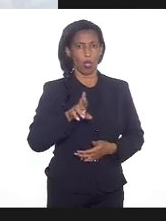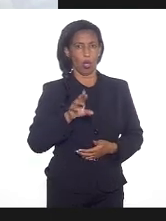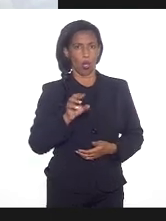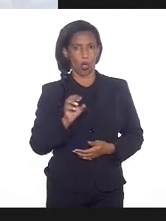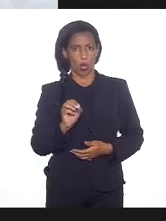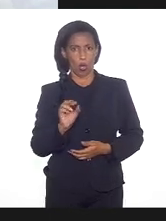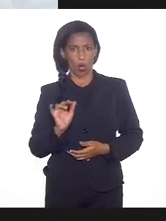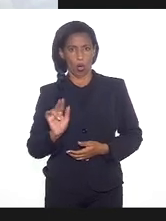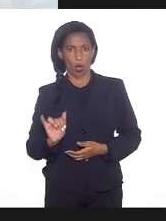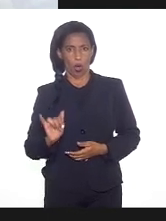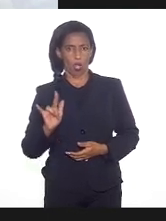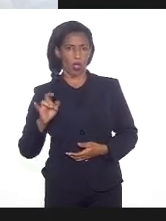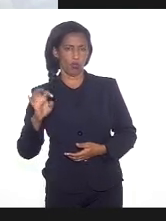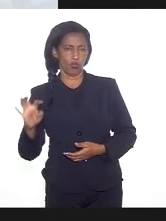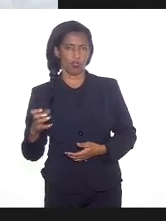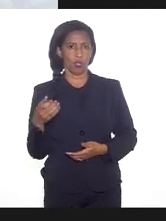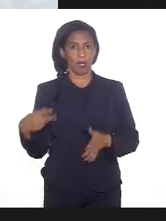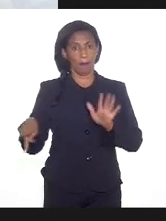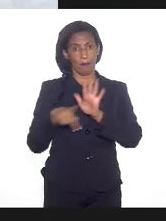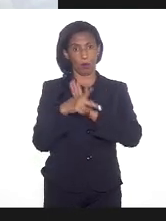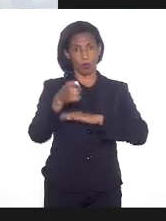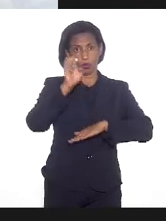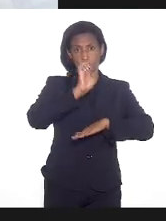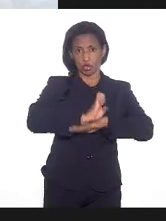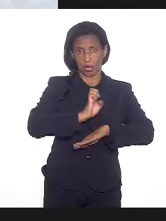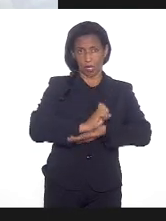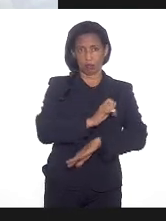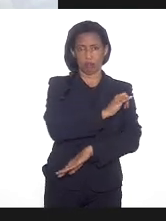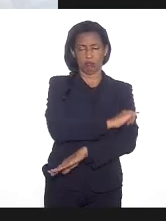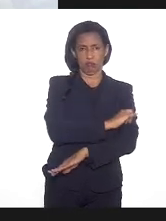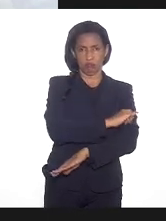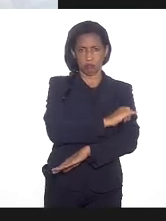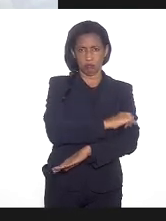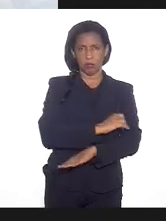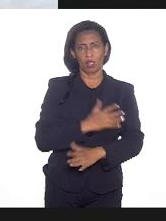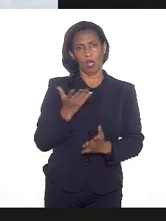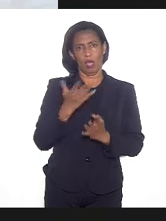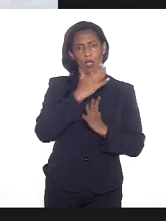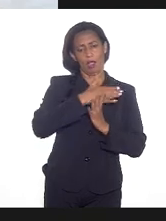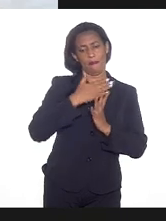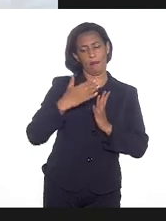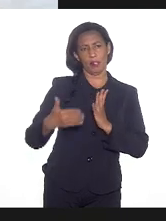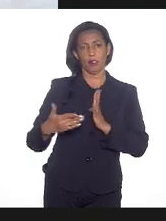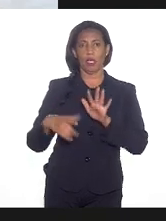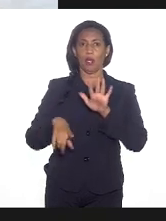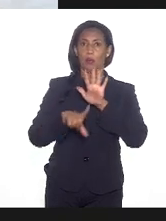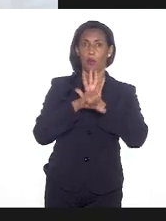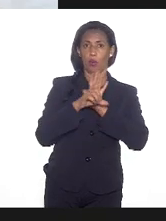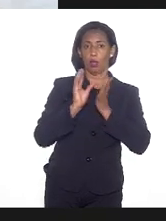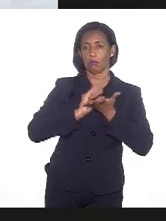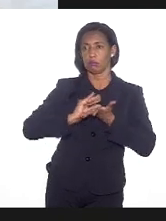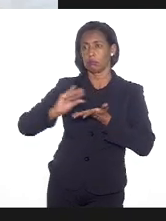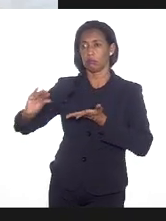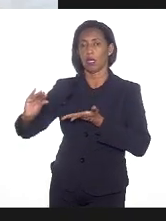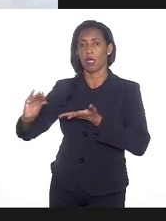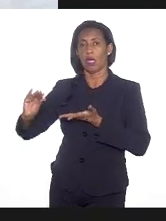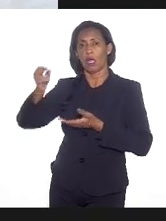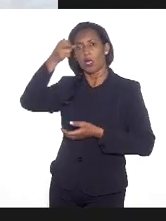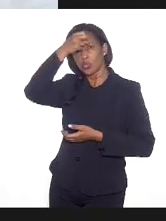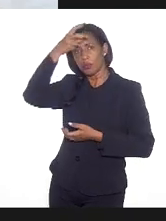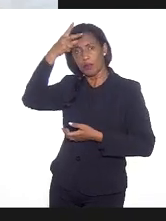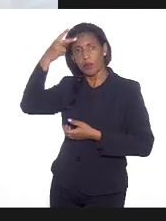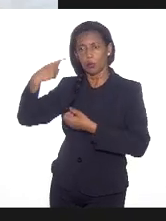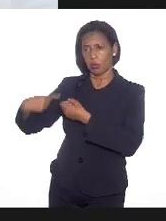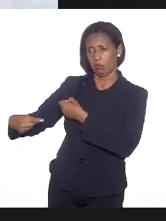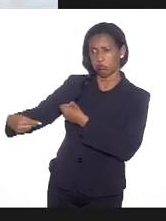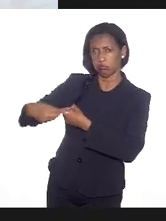que ficariam para o Estado do Rio de Janeiro, excluindo parcelas vinculadas constitucionalmente ou por lei, destinação a municípios, FECAM,